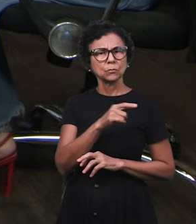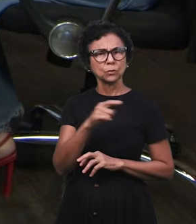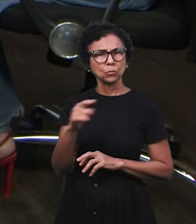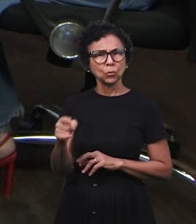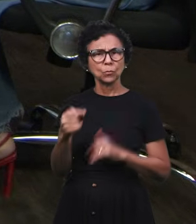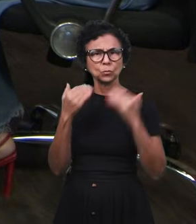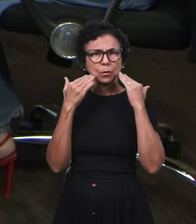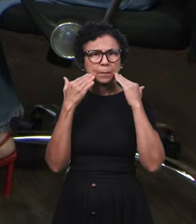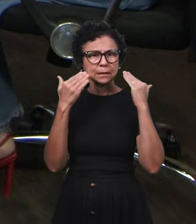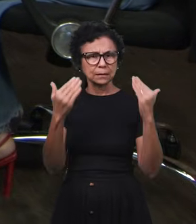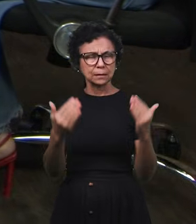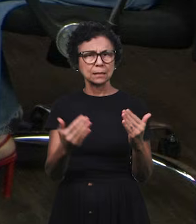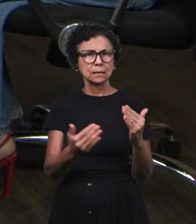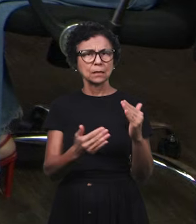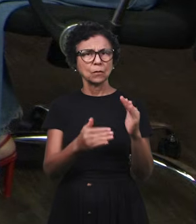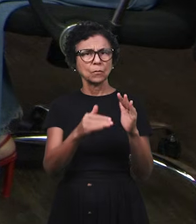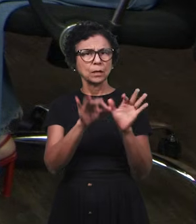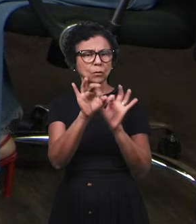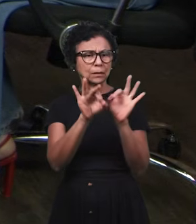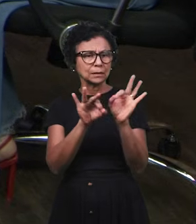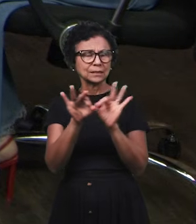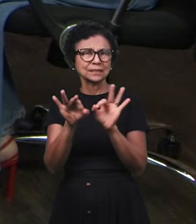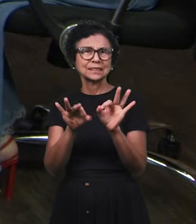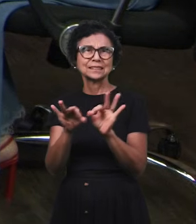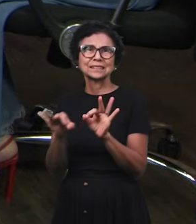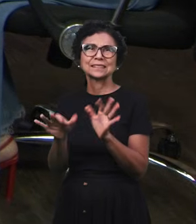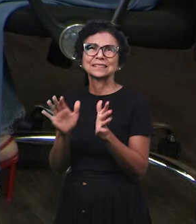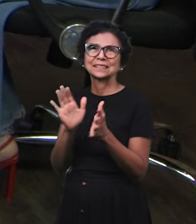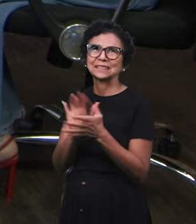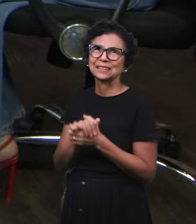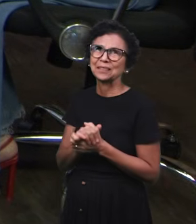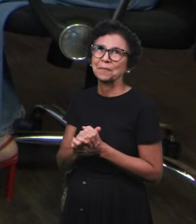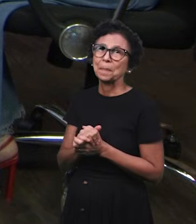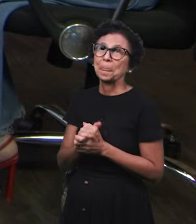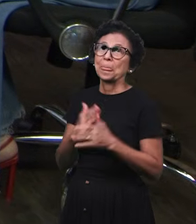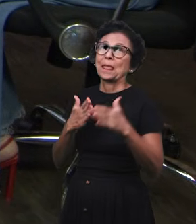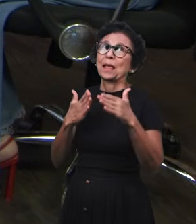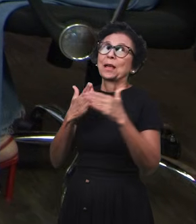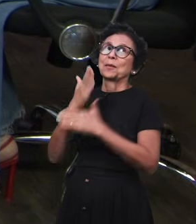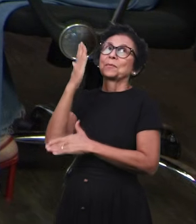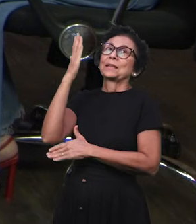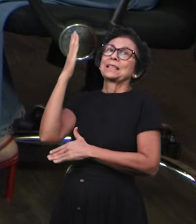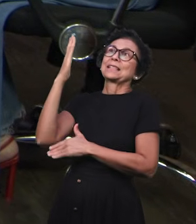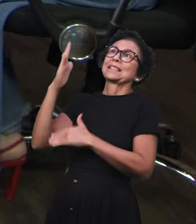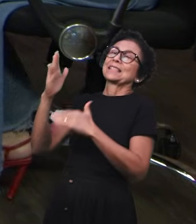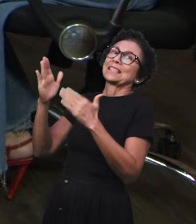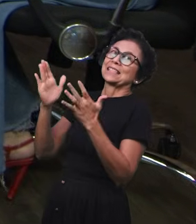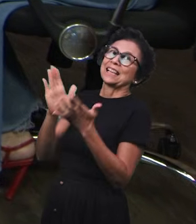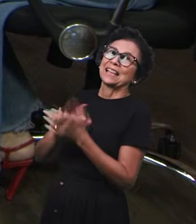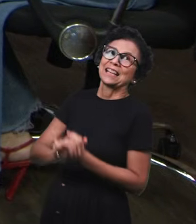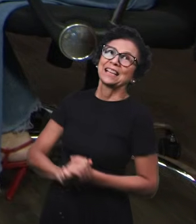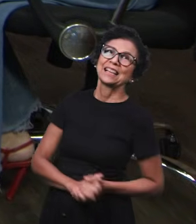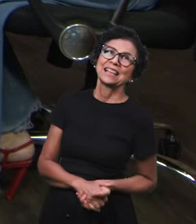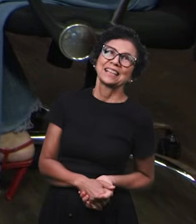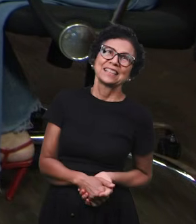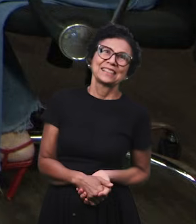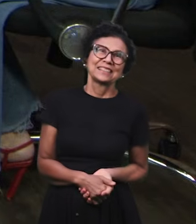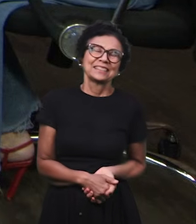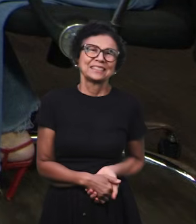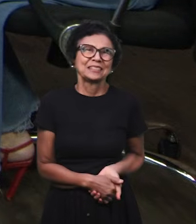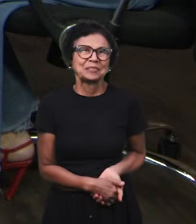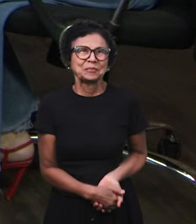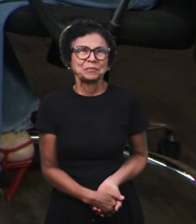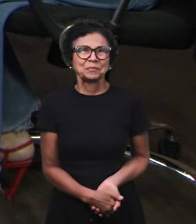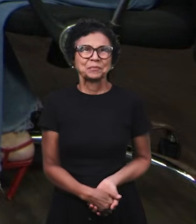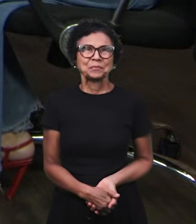que aí eu me compadeci dos meus colegas, eu passei o esqueleto que eu recebi do Senhor. Você compartilhou a